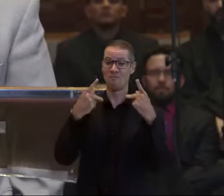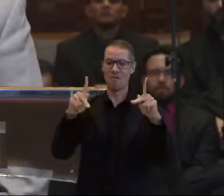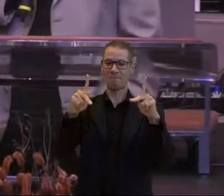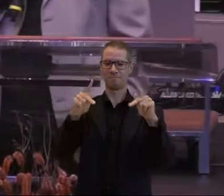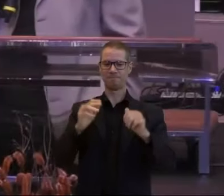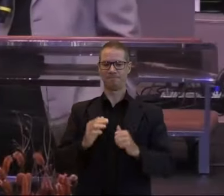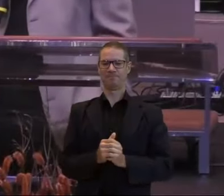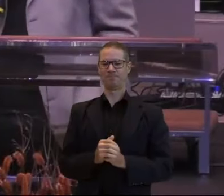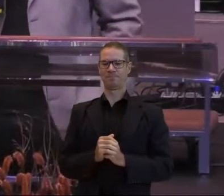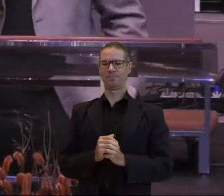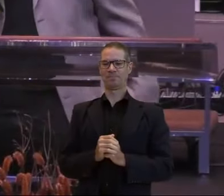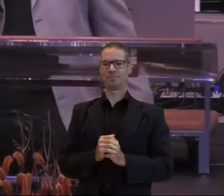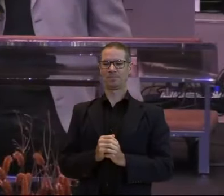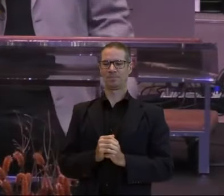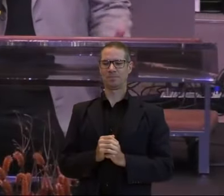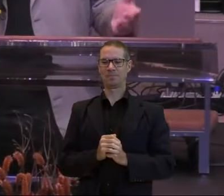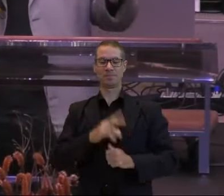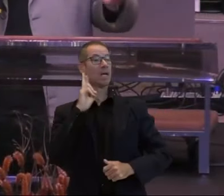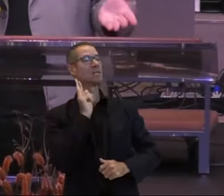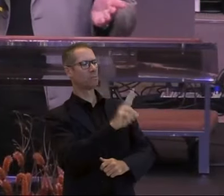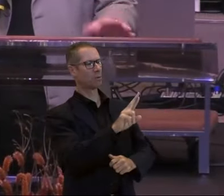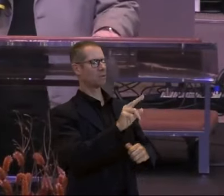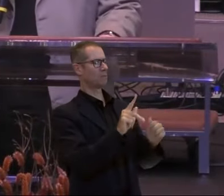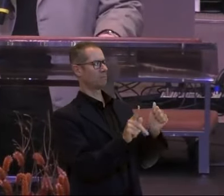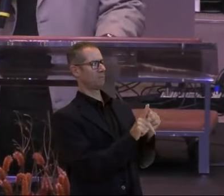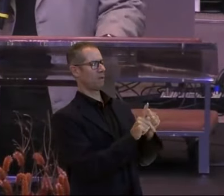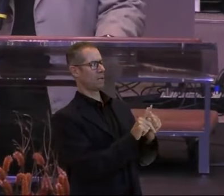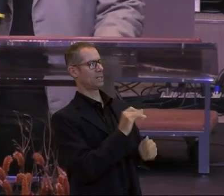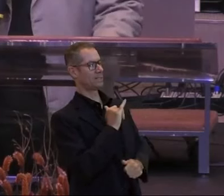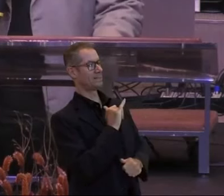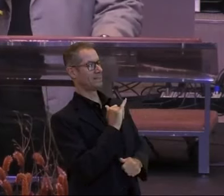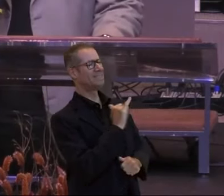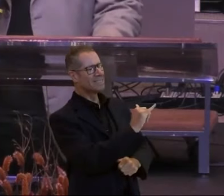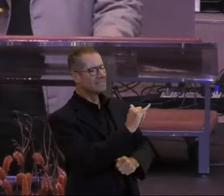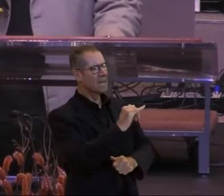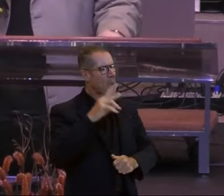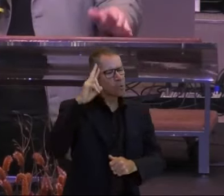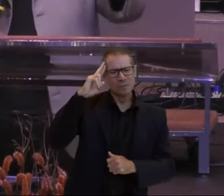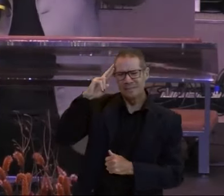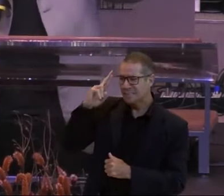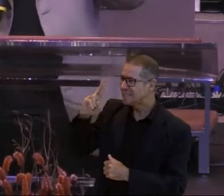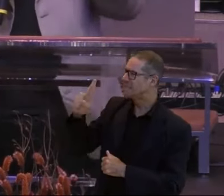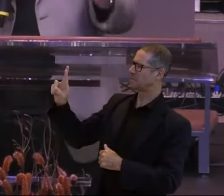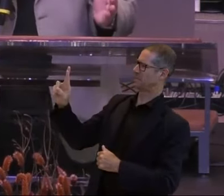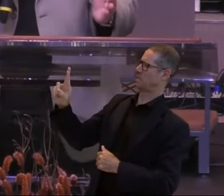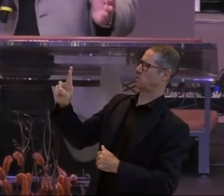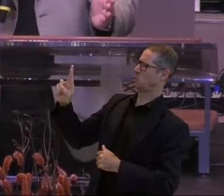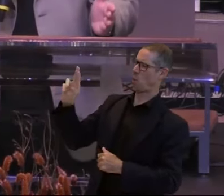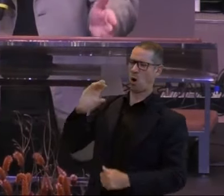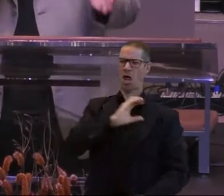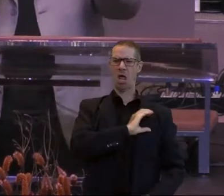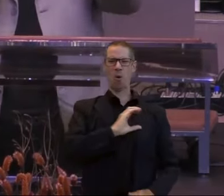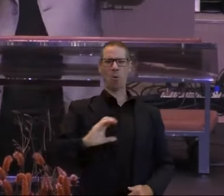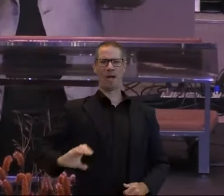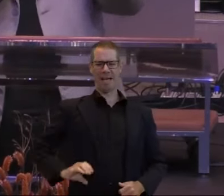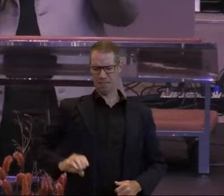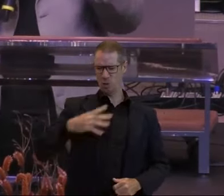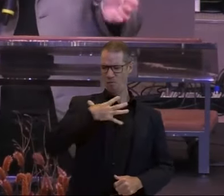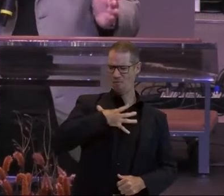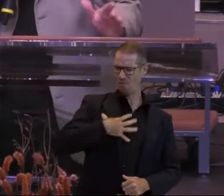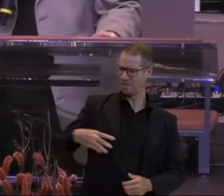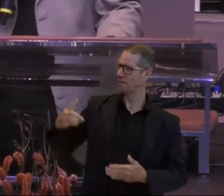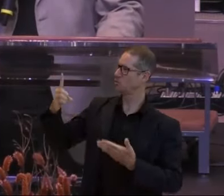palavra do Senhor: e respondendo Simão Pedro disse: o Senhor é o Cristo, o